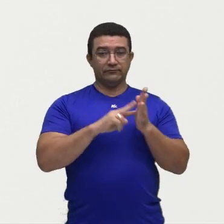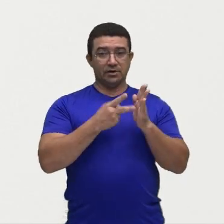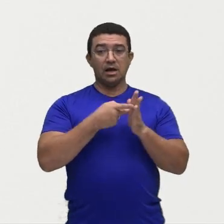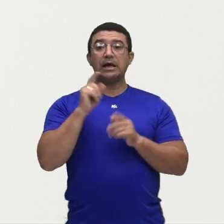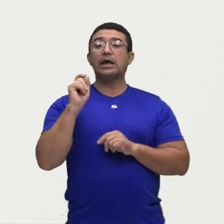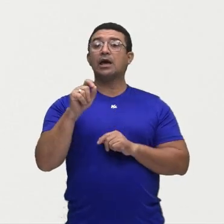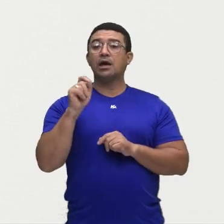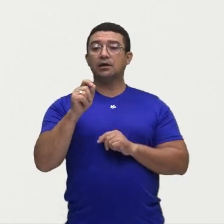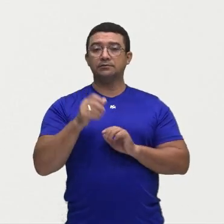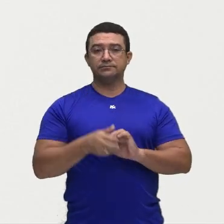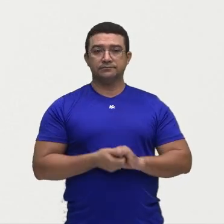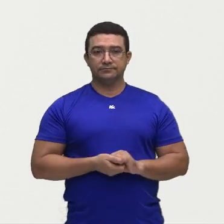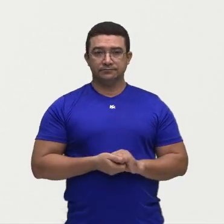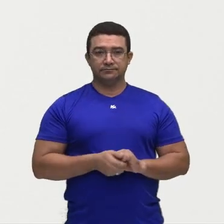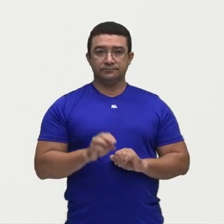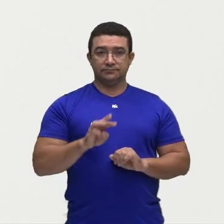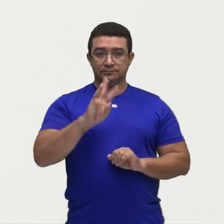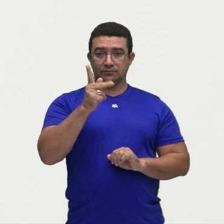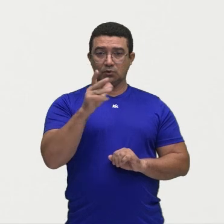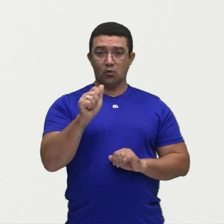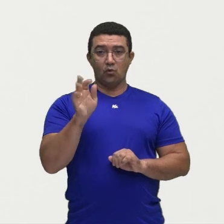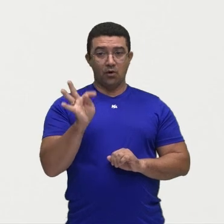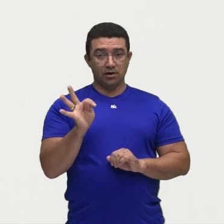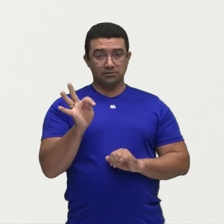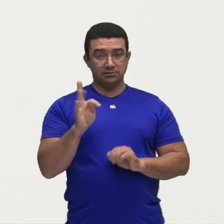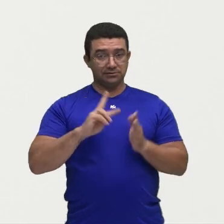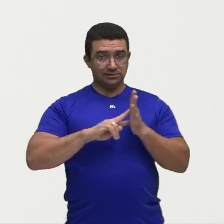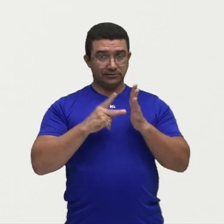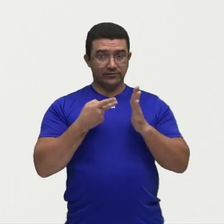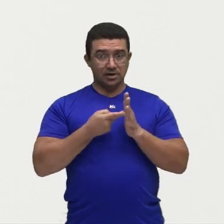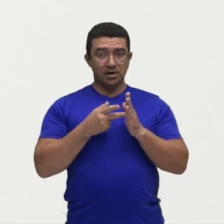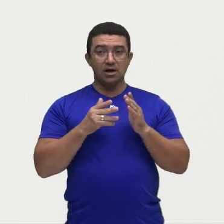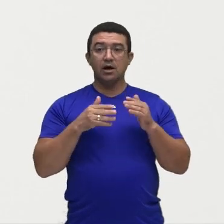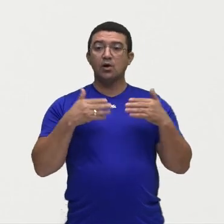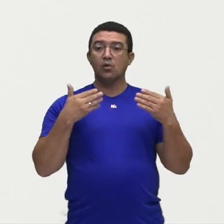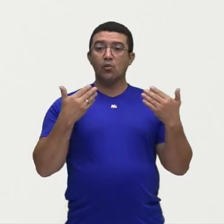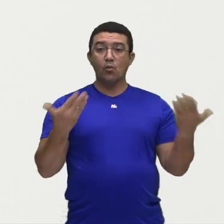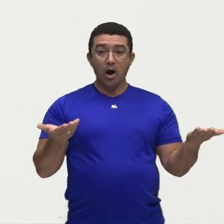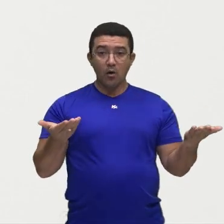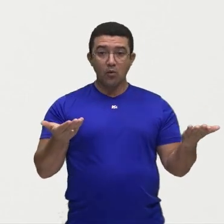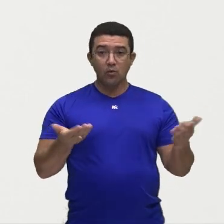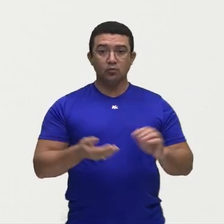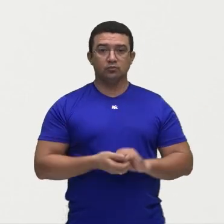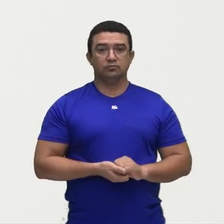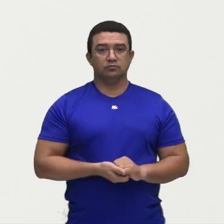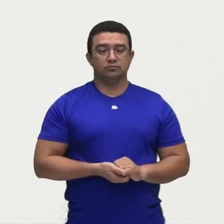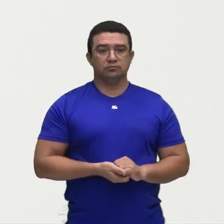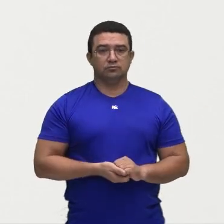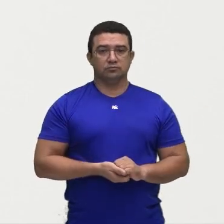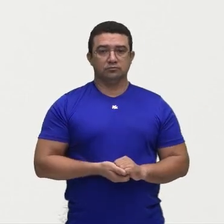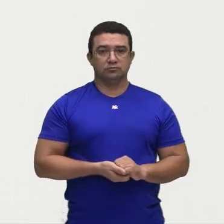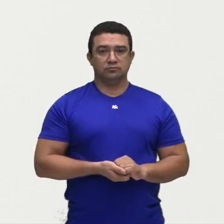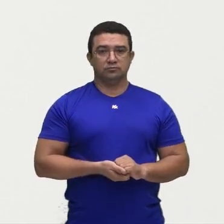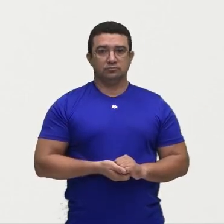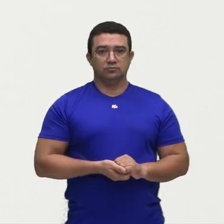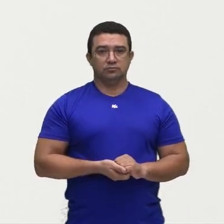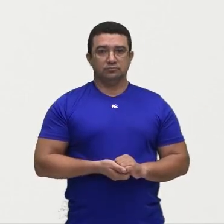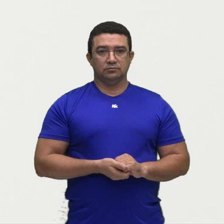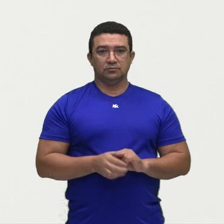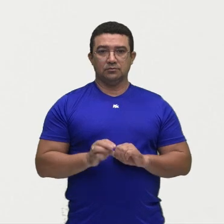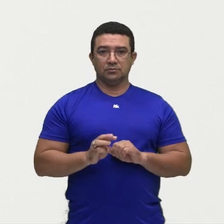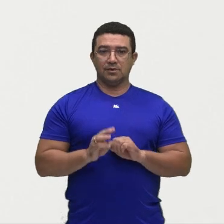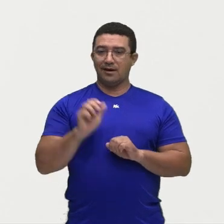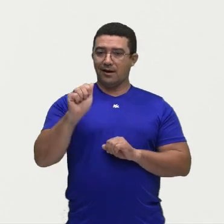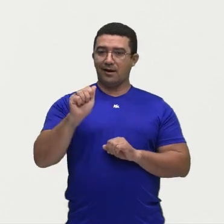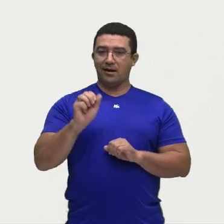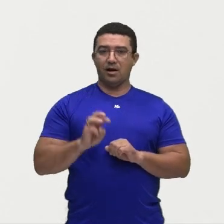quem. Na letra B eu tenho o WH word what, que significa qual ou o que. E na letra